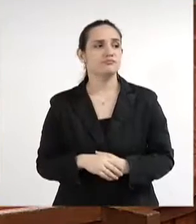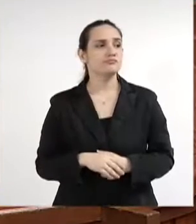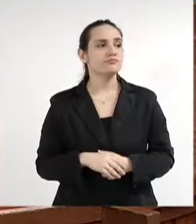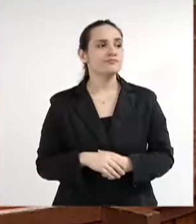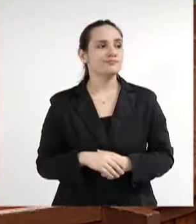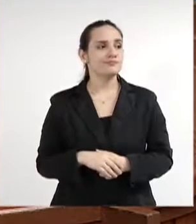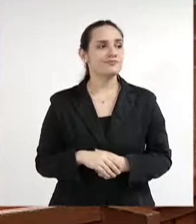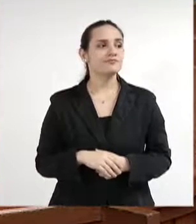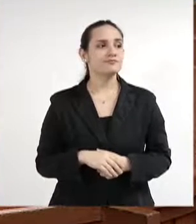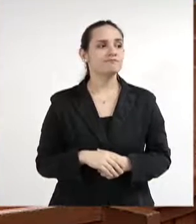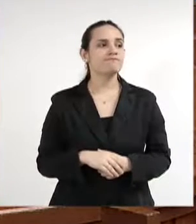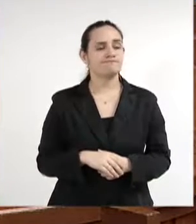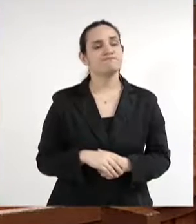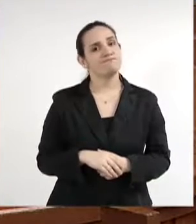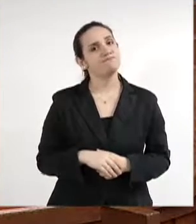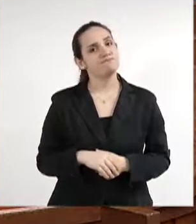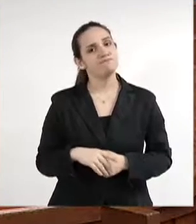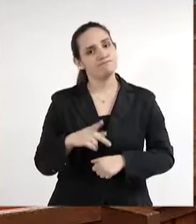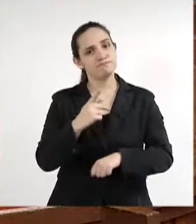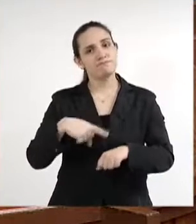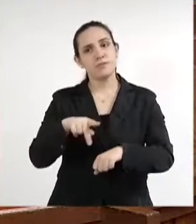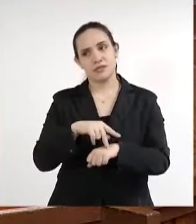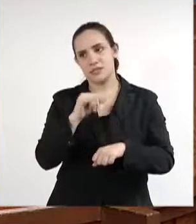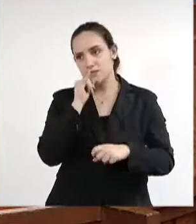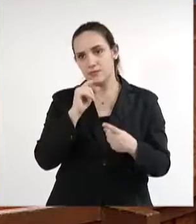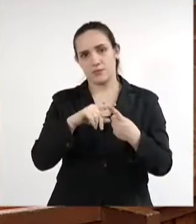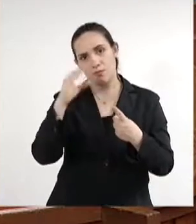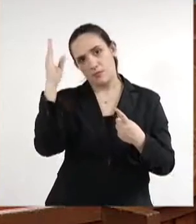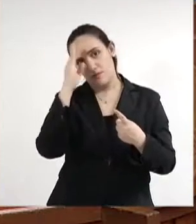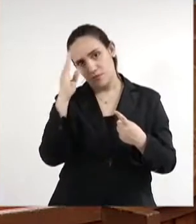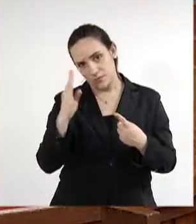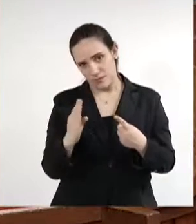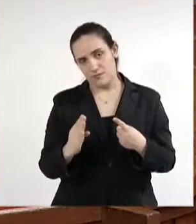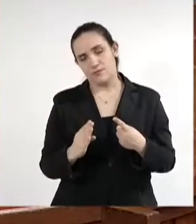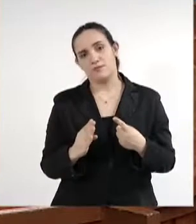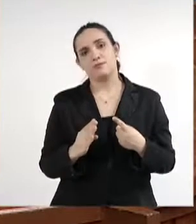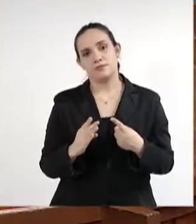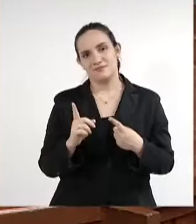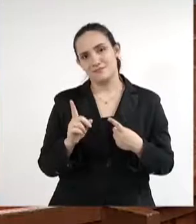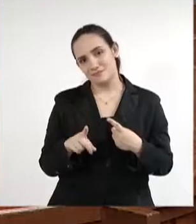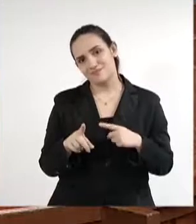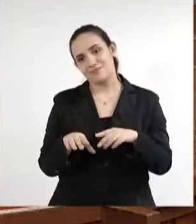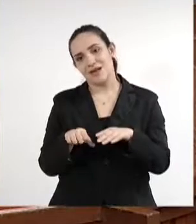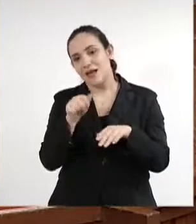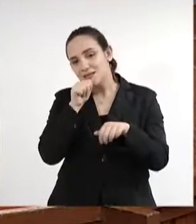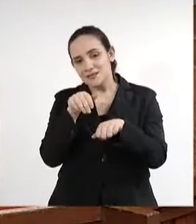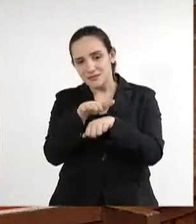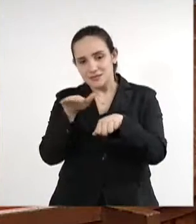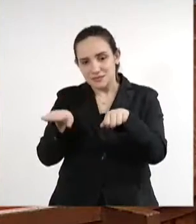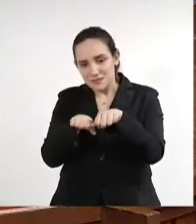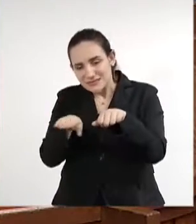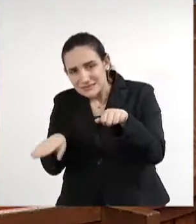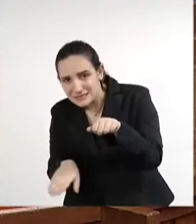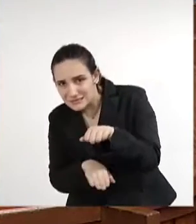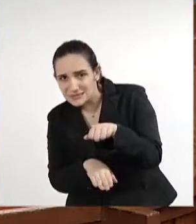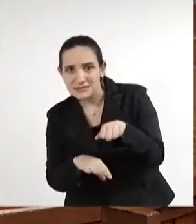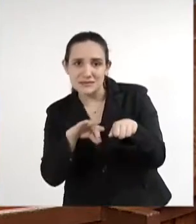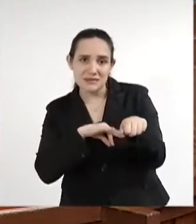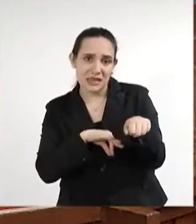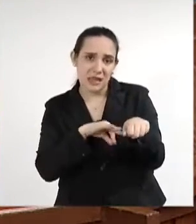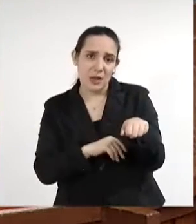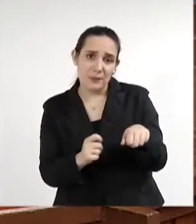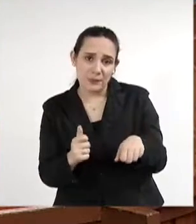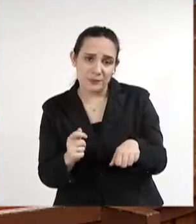Então, os países como o Brasil, que são países de baixa e média renda, é